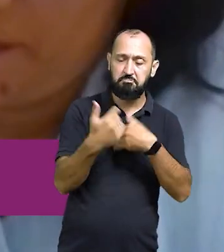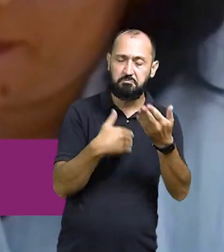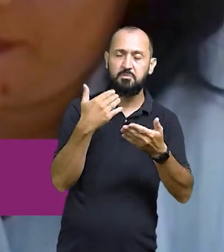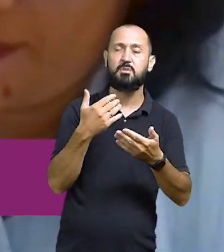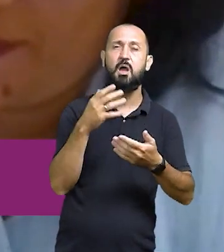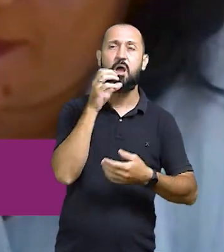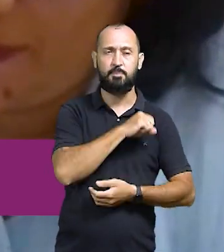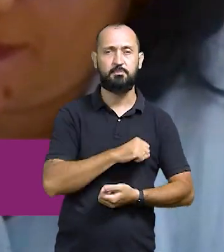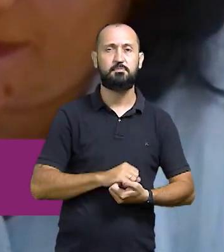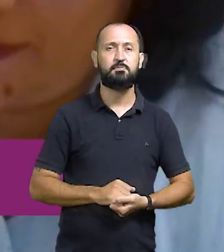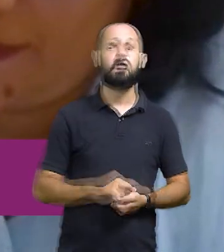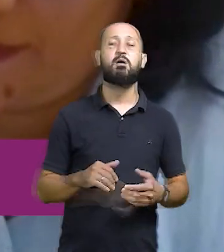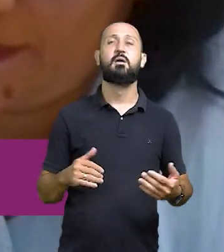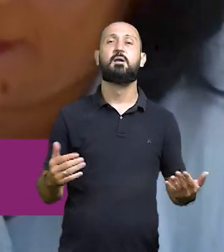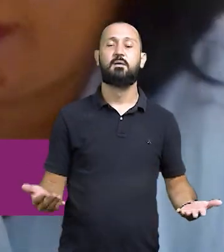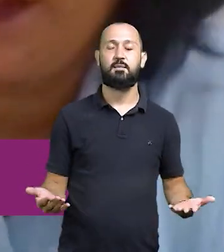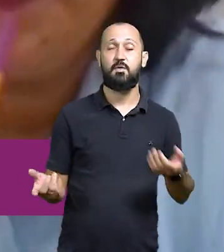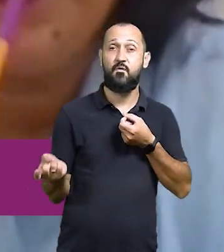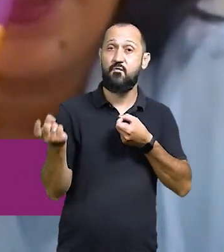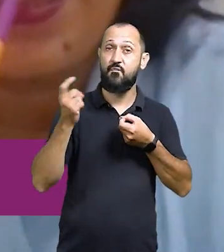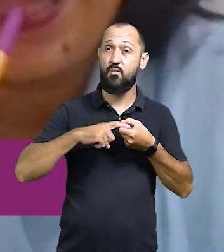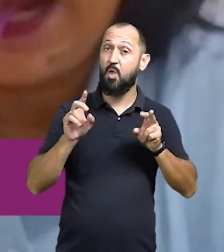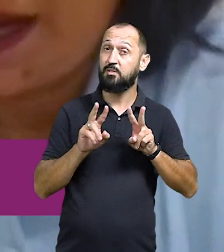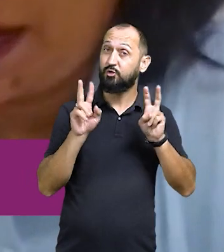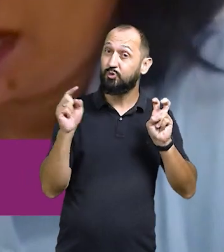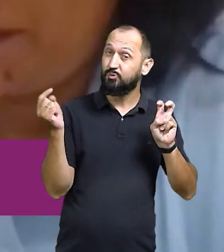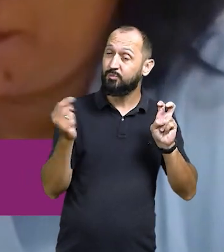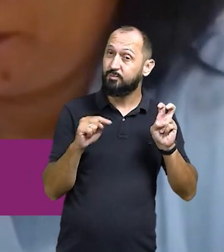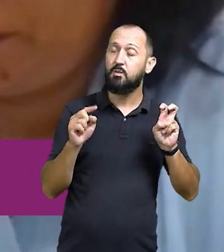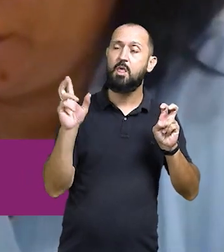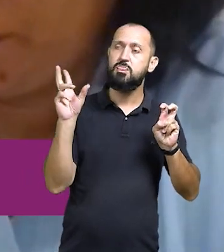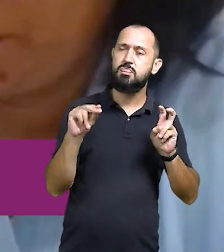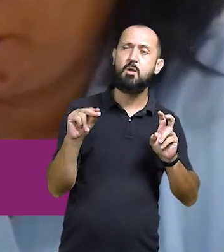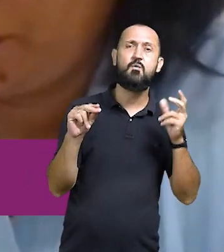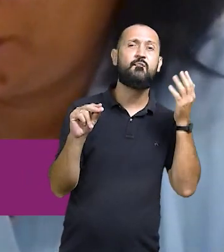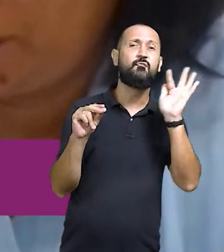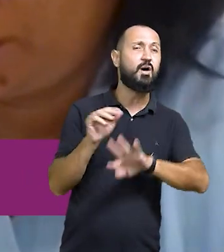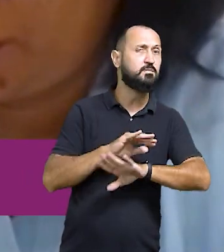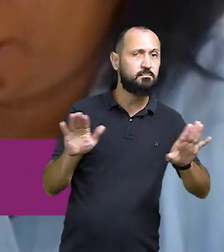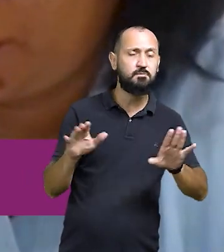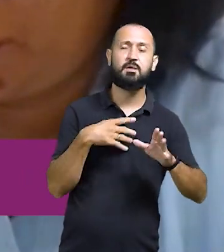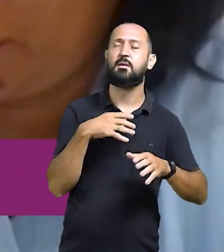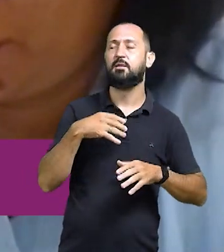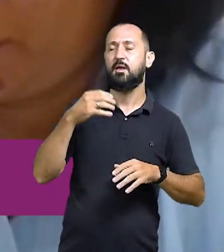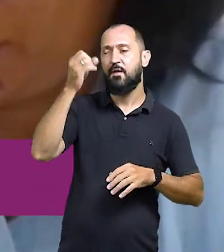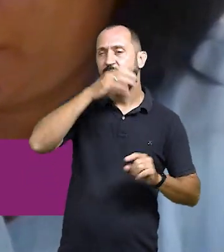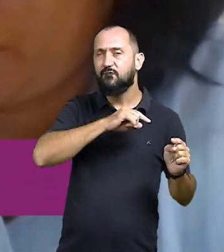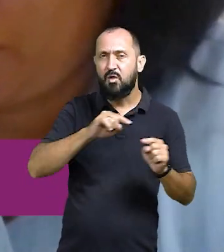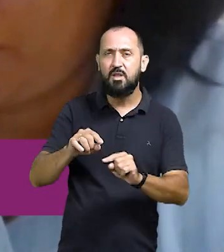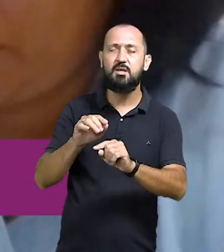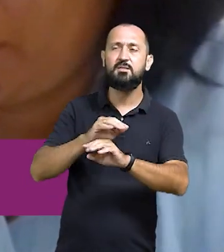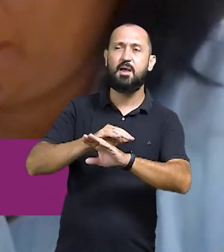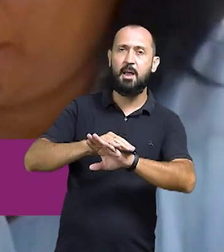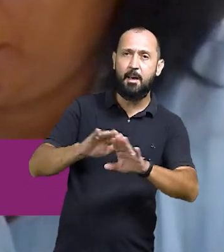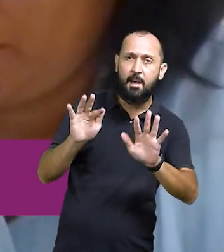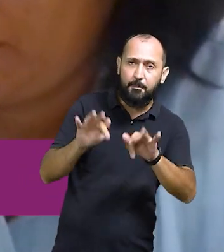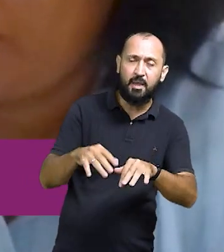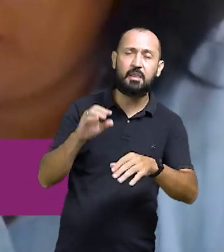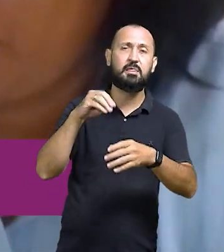a violência. Então, é isso, a gente vai aprendendo e incorporando, né, esses mecanismos digitais para acessar e divulgar